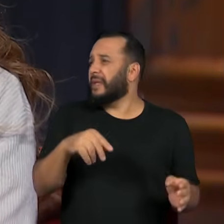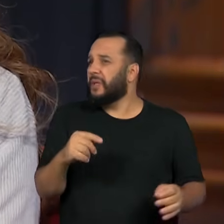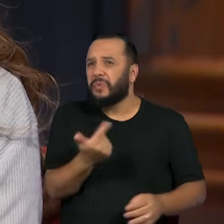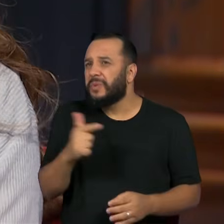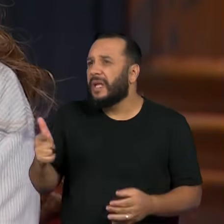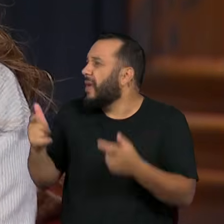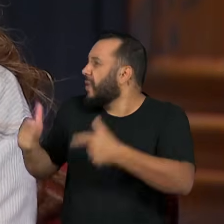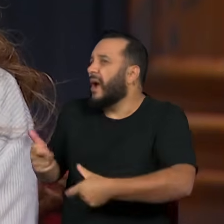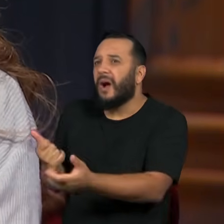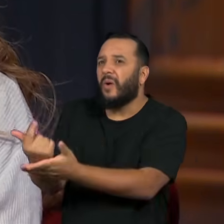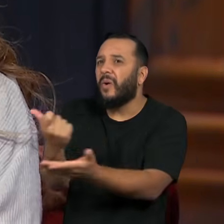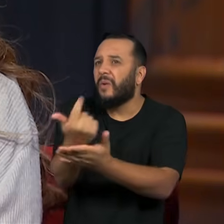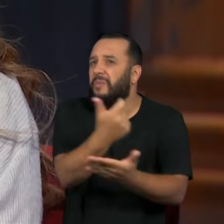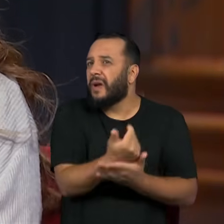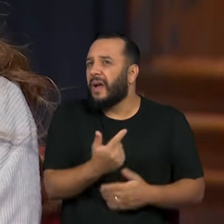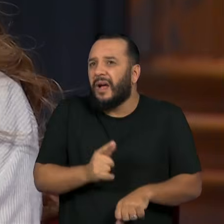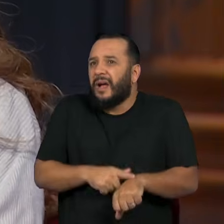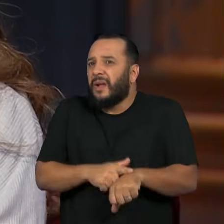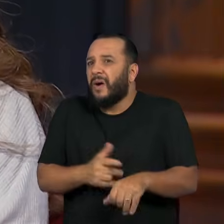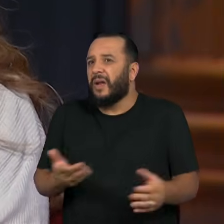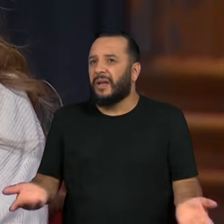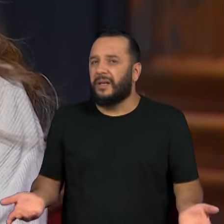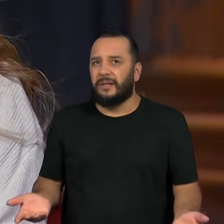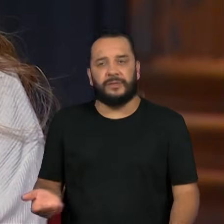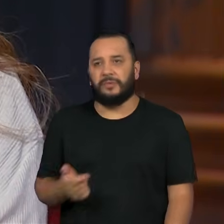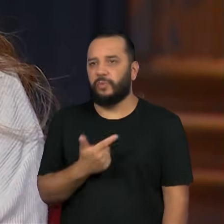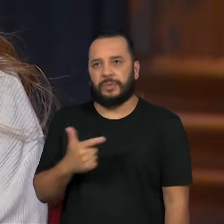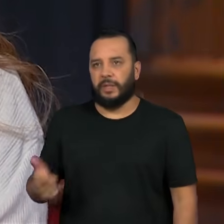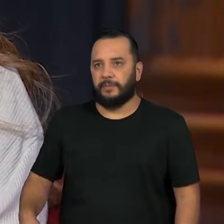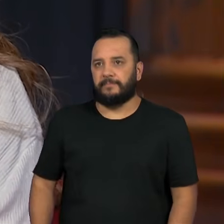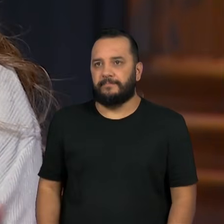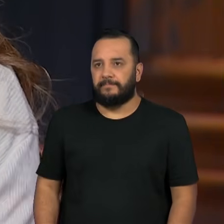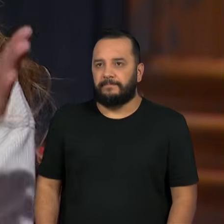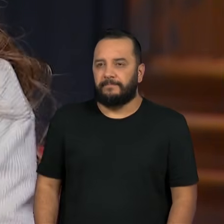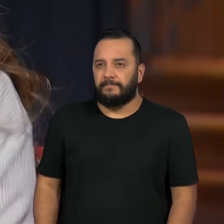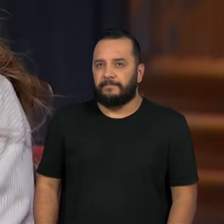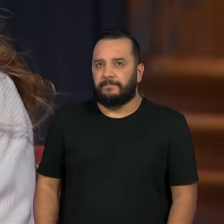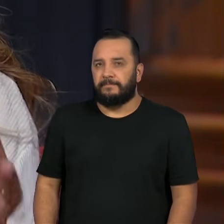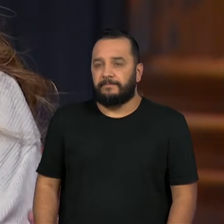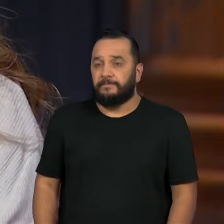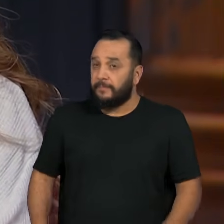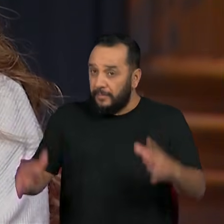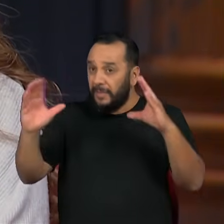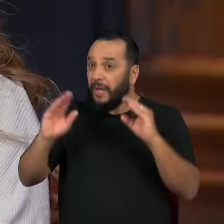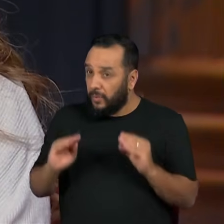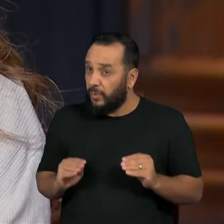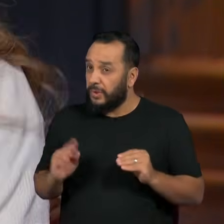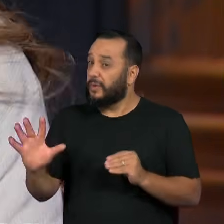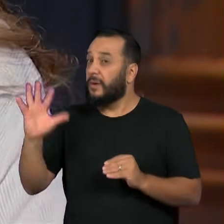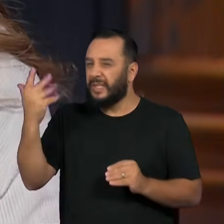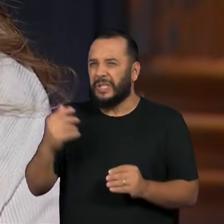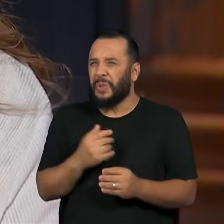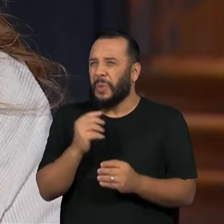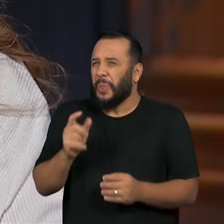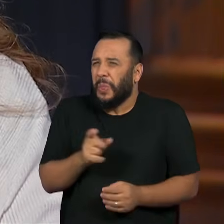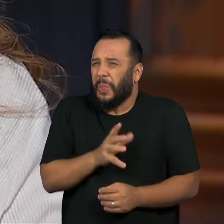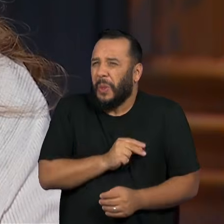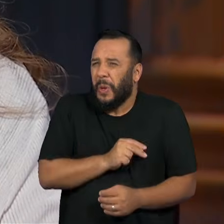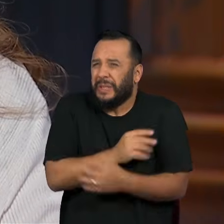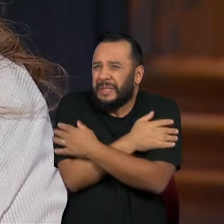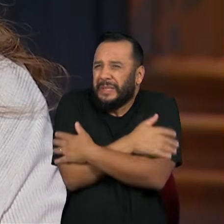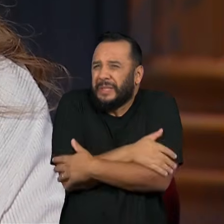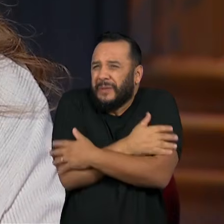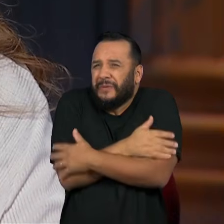gente pegar na hora, assim? Não. À noite vai ter gente que vai falar, caraca, mais frio,